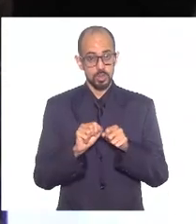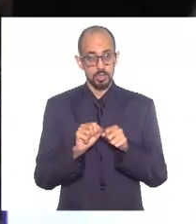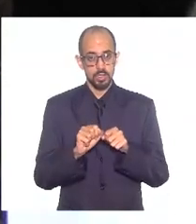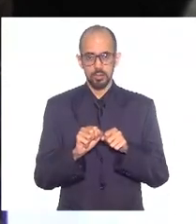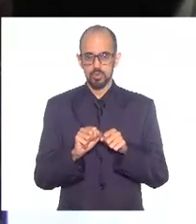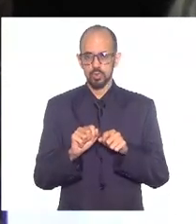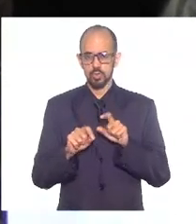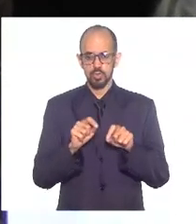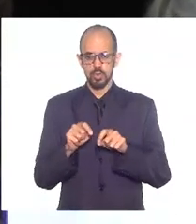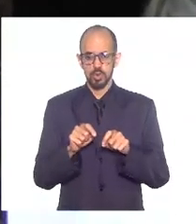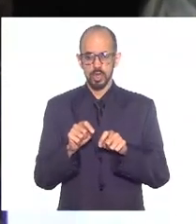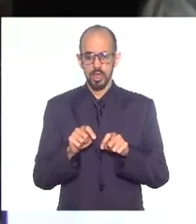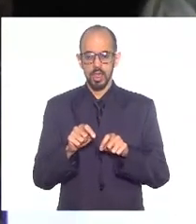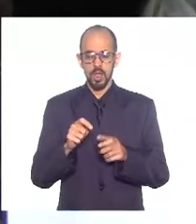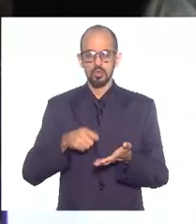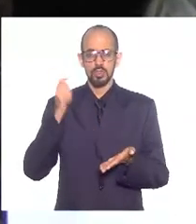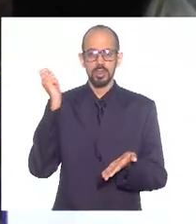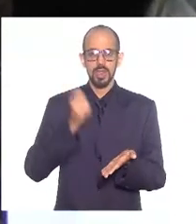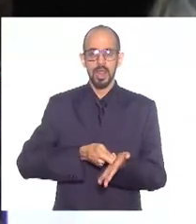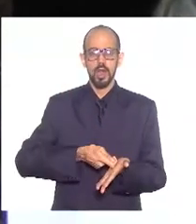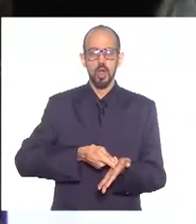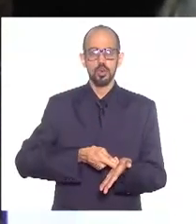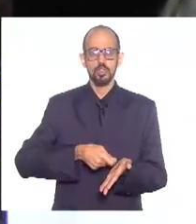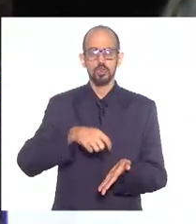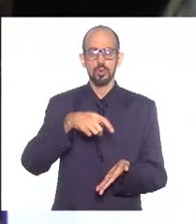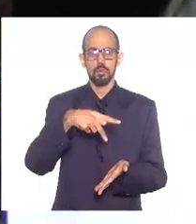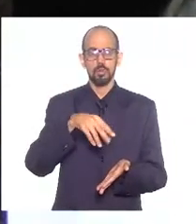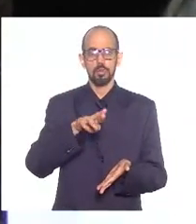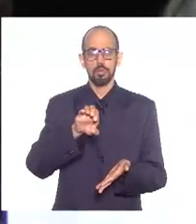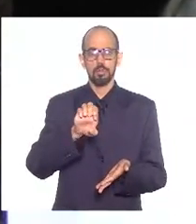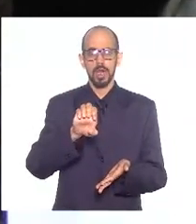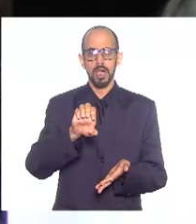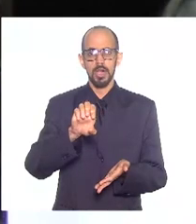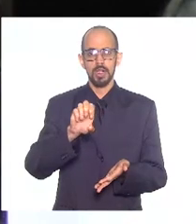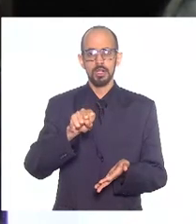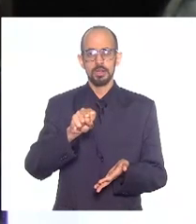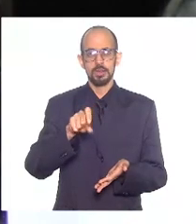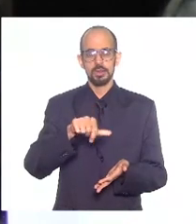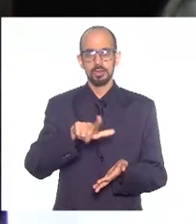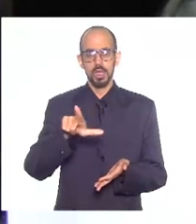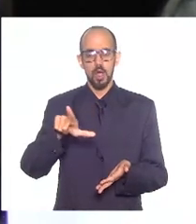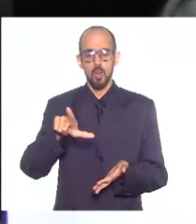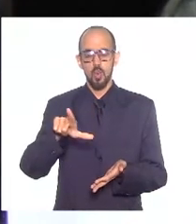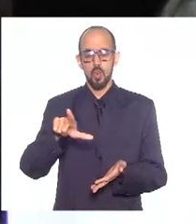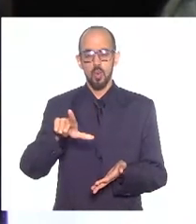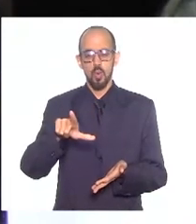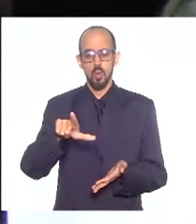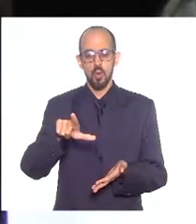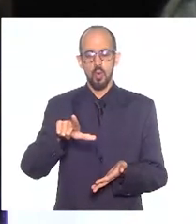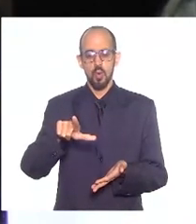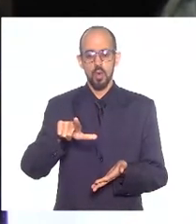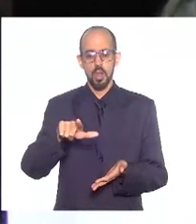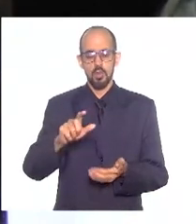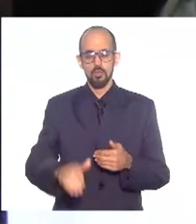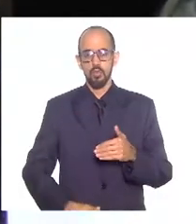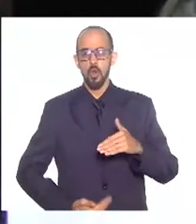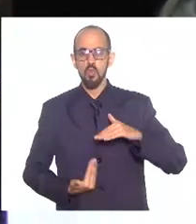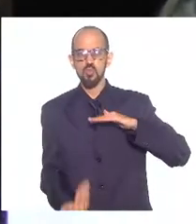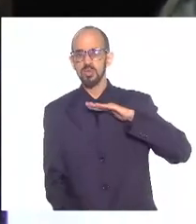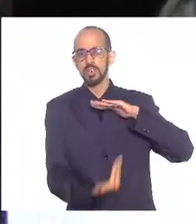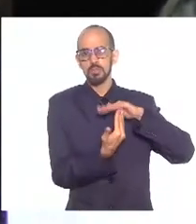dos leilões do pré-sal, 80% no entorno do campo chamado Sapinho A, com recorde de